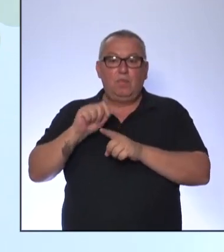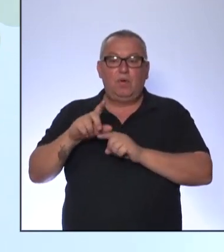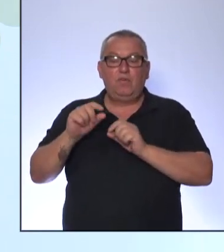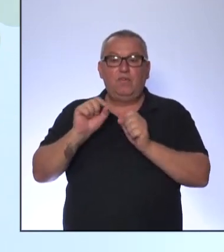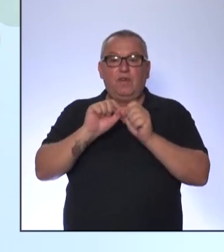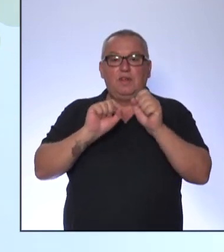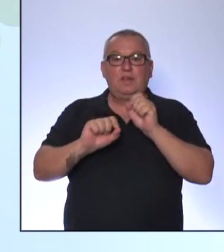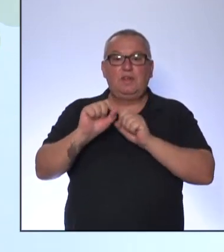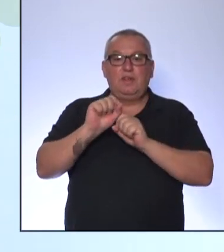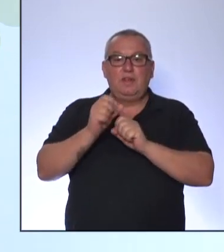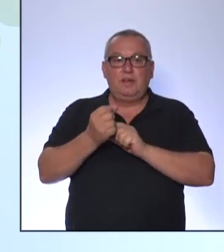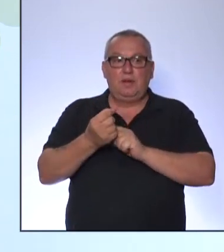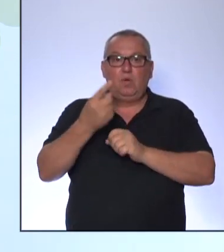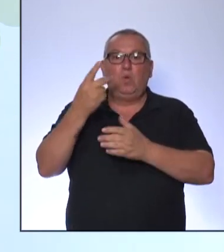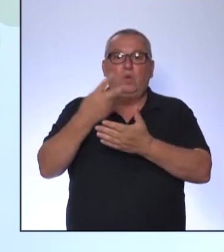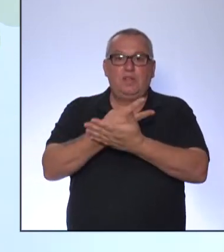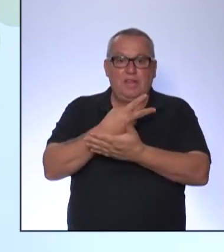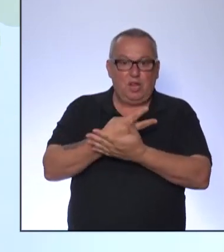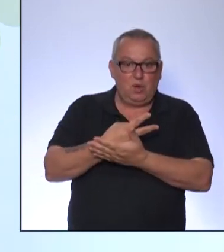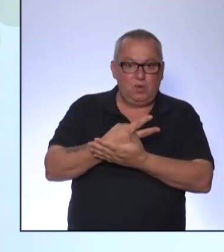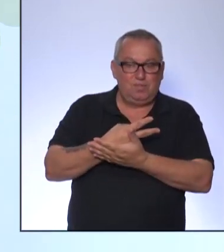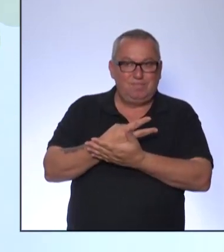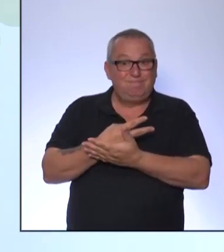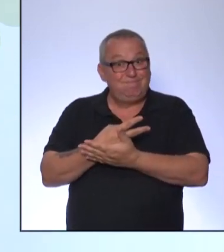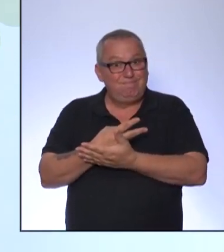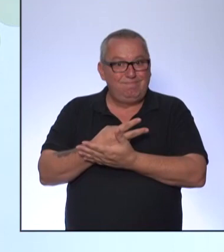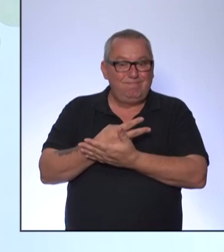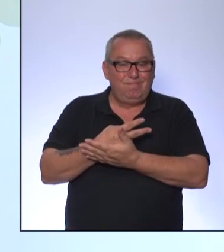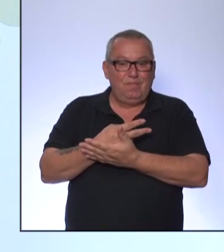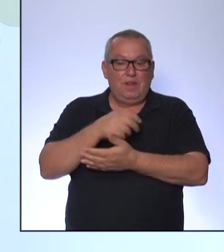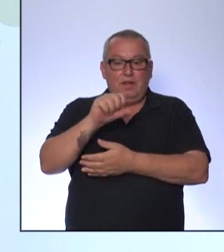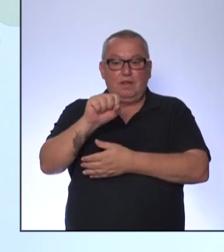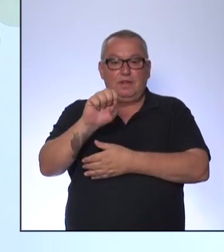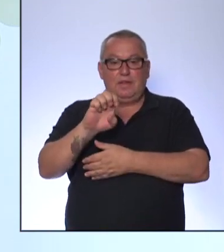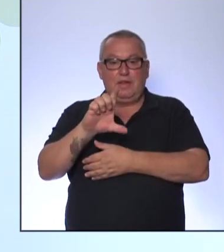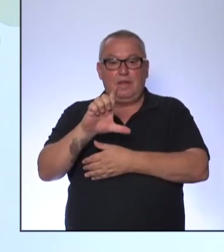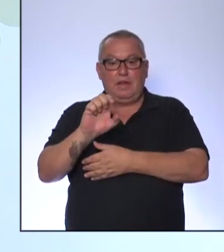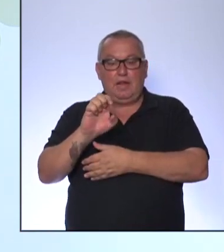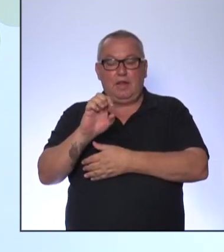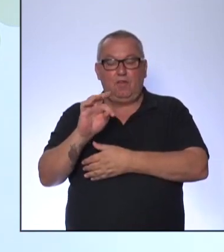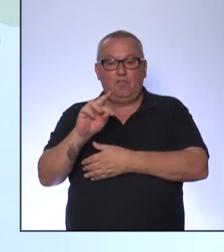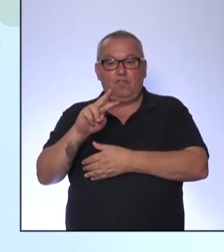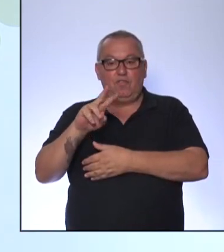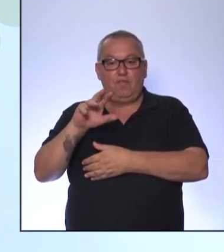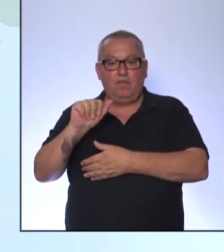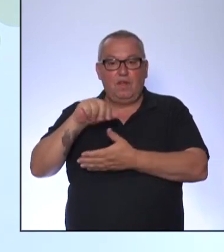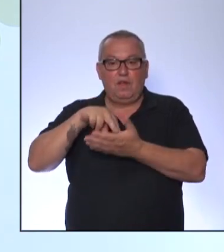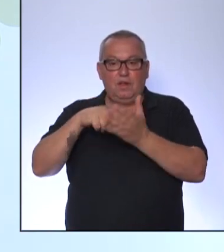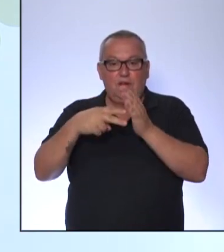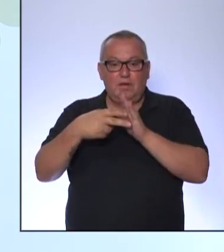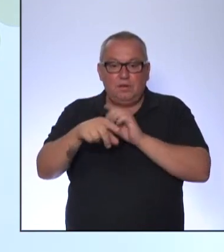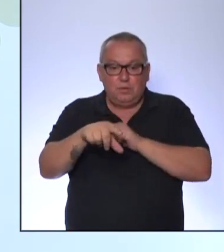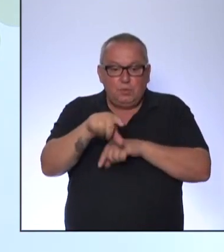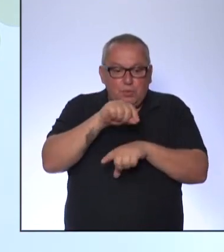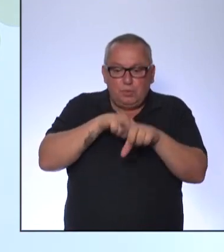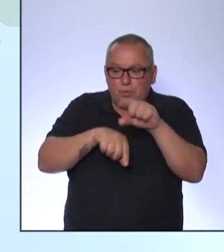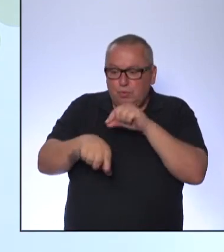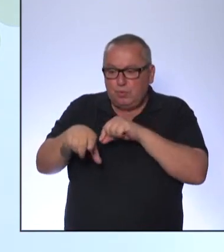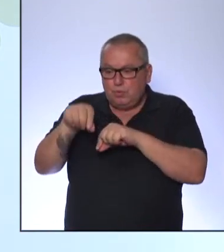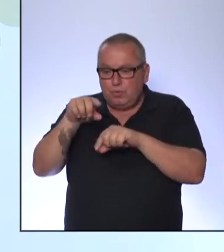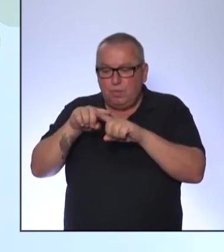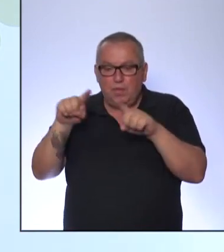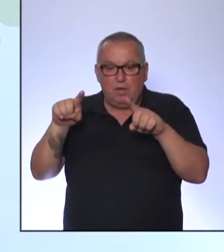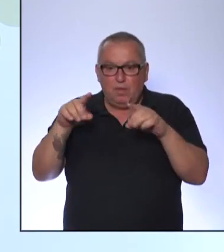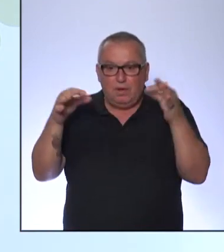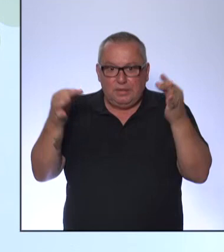direcionar alguns falsos erros. Seletiva porque ela seleciona, mas não significa que ela tenha um critério muito